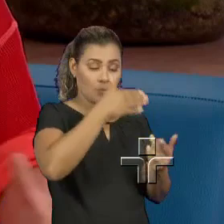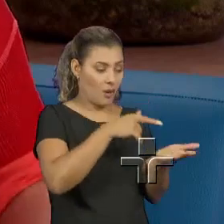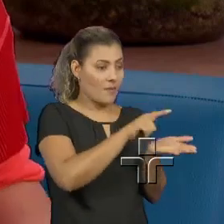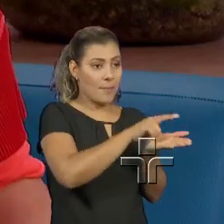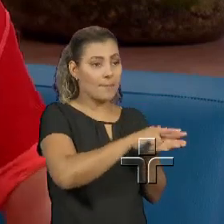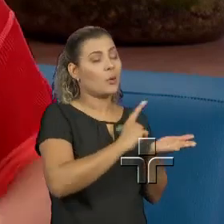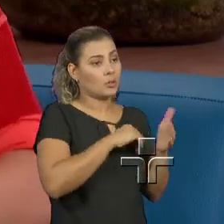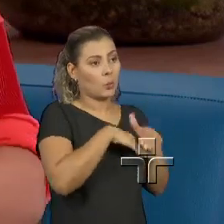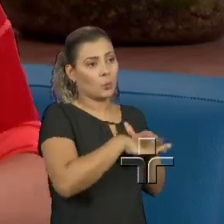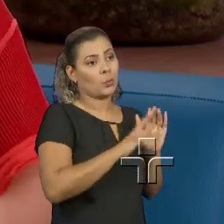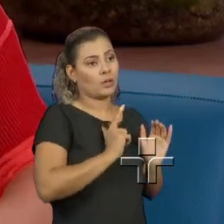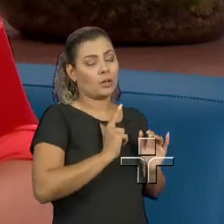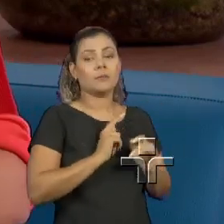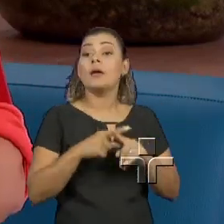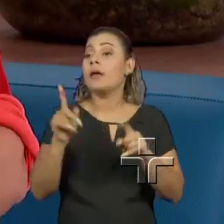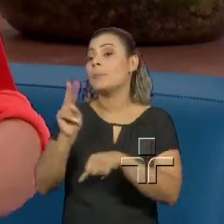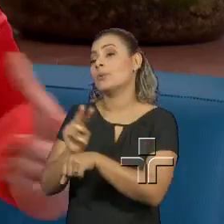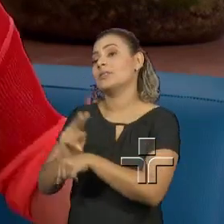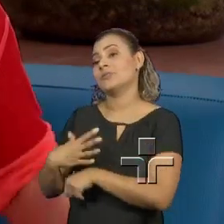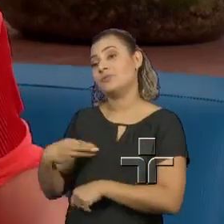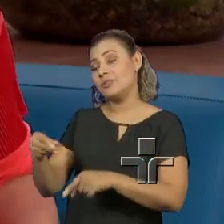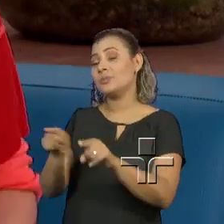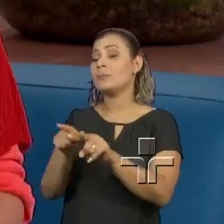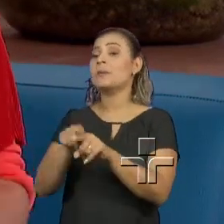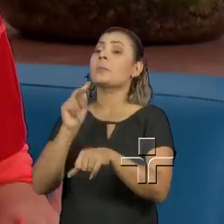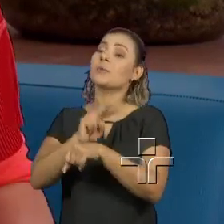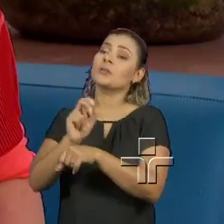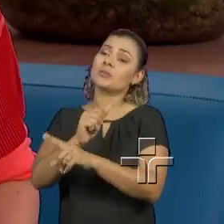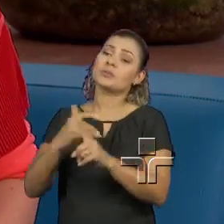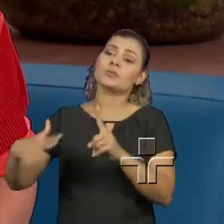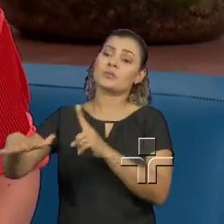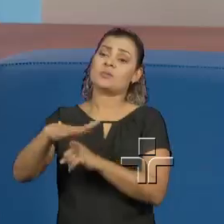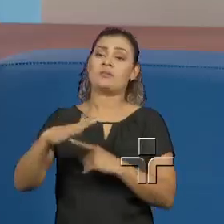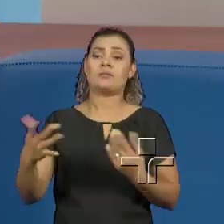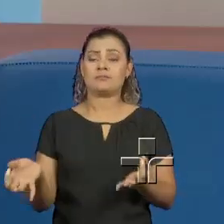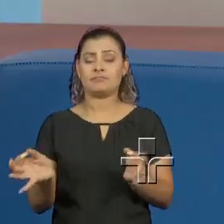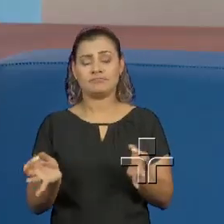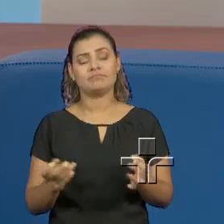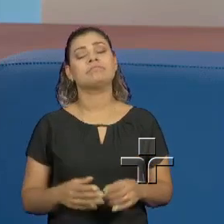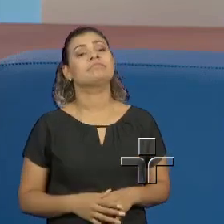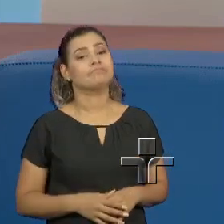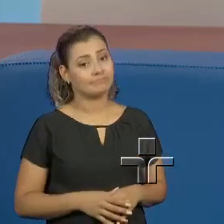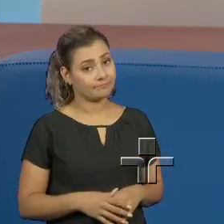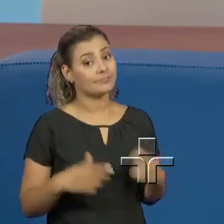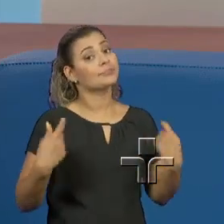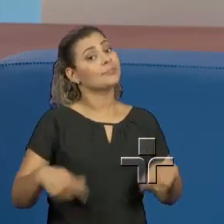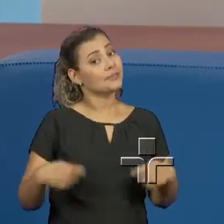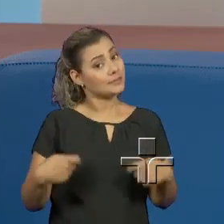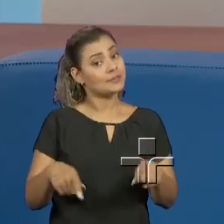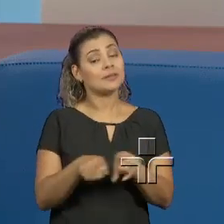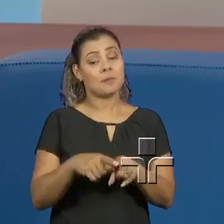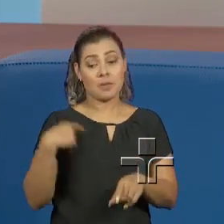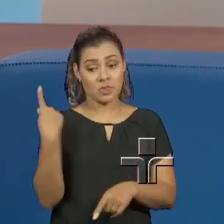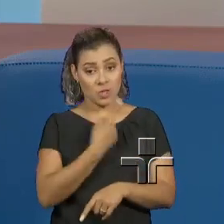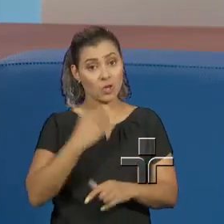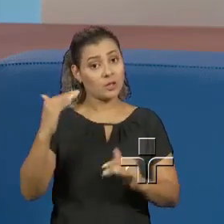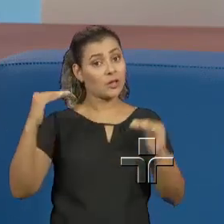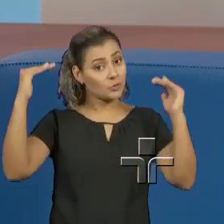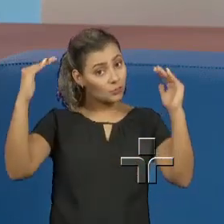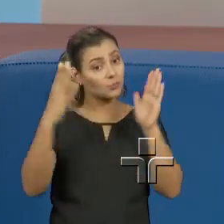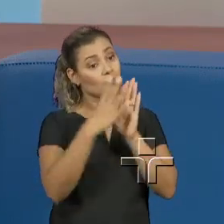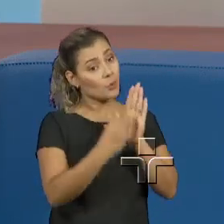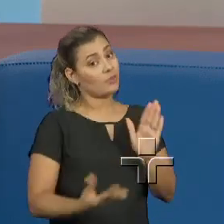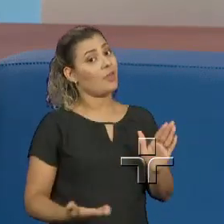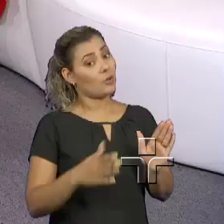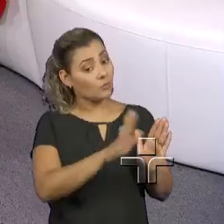para proteger os filhos e o que a gente falou, proteger a toda a população. Faz muita diferença. Tem que estar em dia também, o nosso também. A gente tem que dar o exemplo,